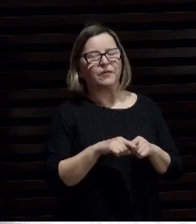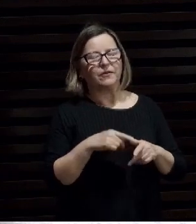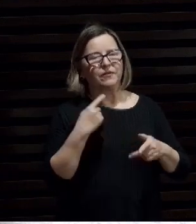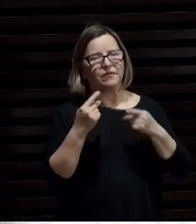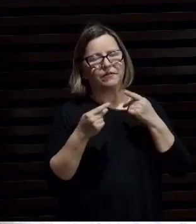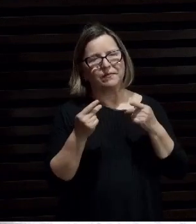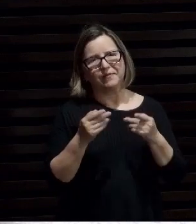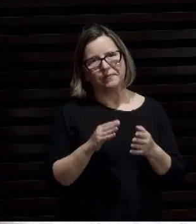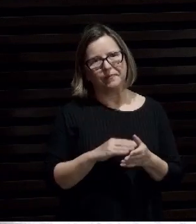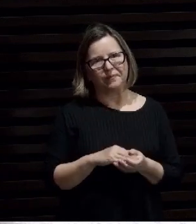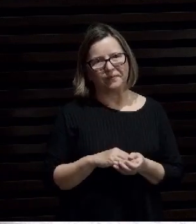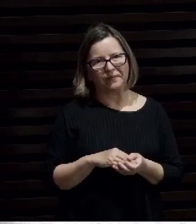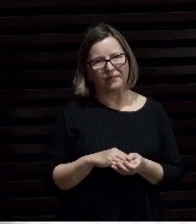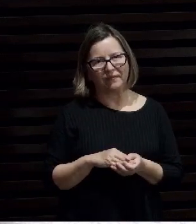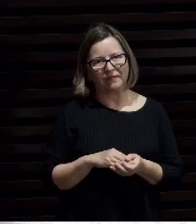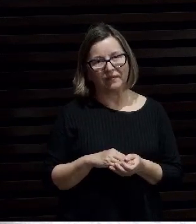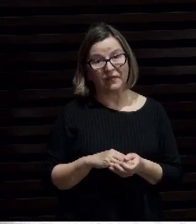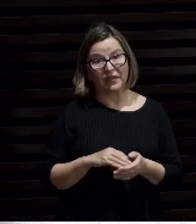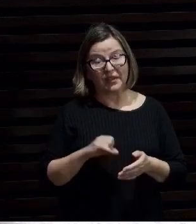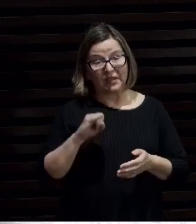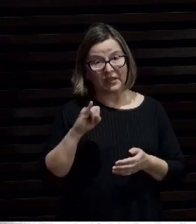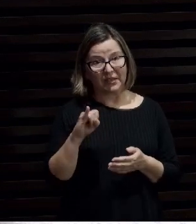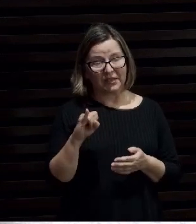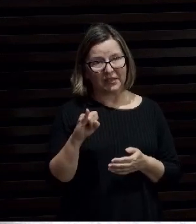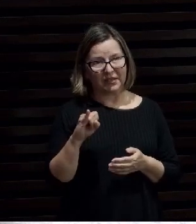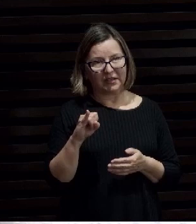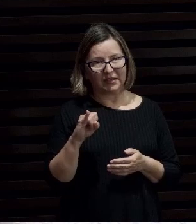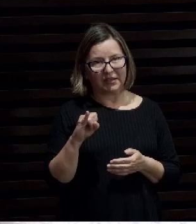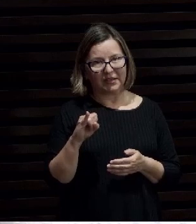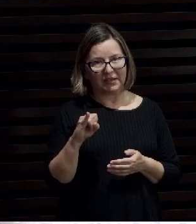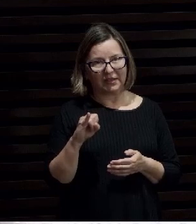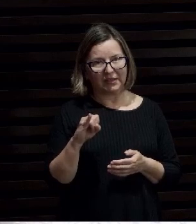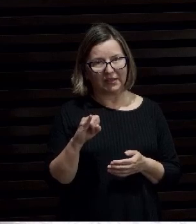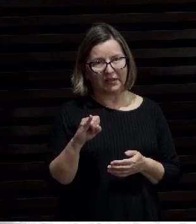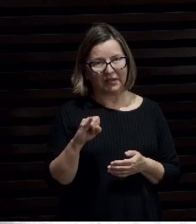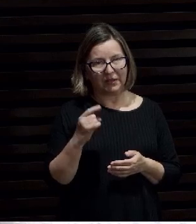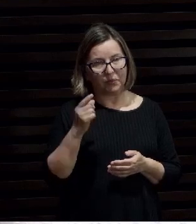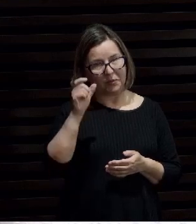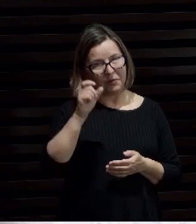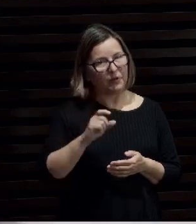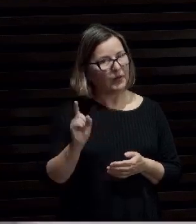assim: se algum homem não for nascido do Espírito,